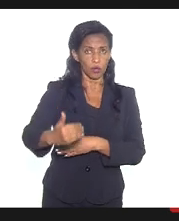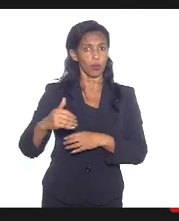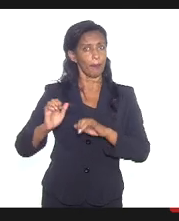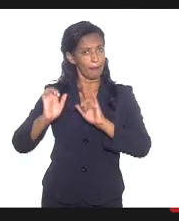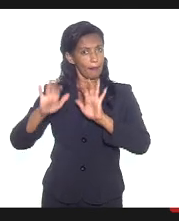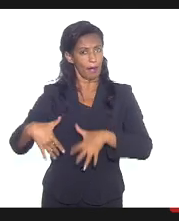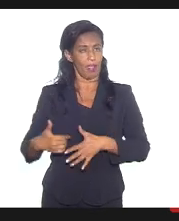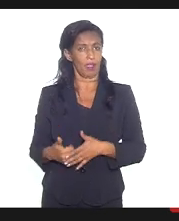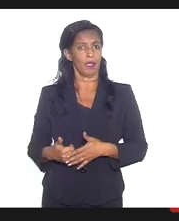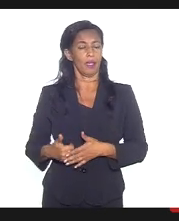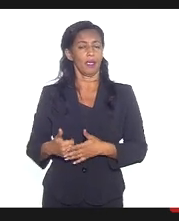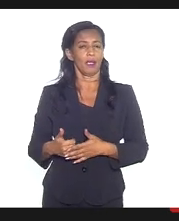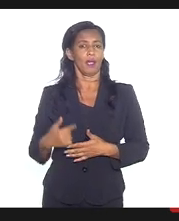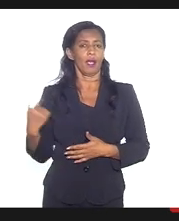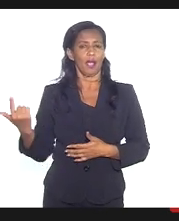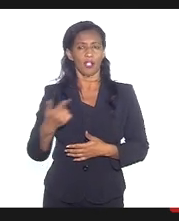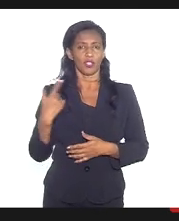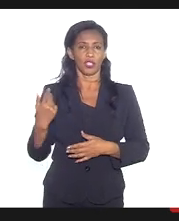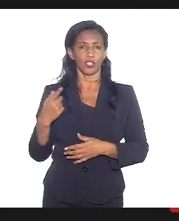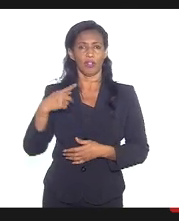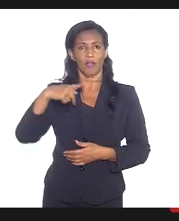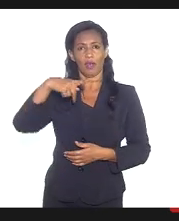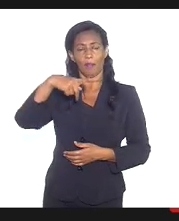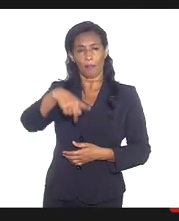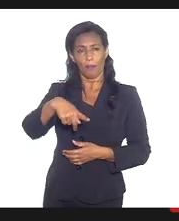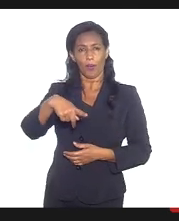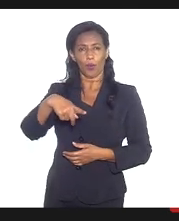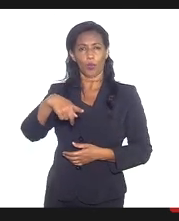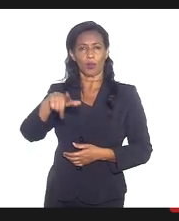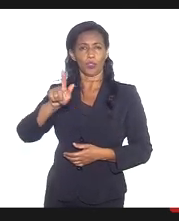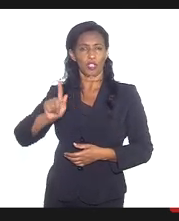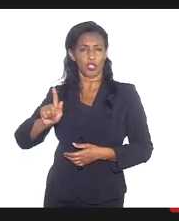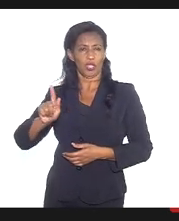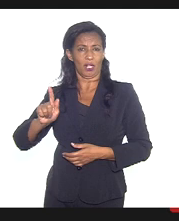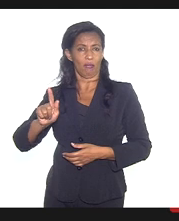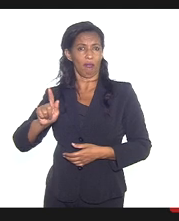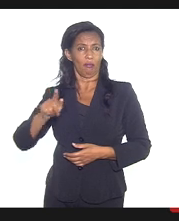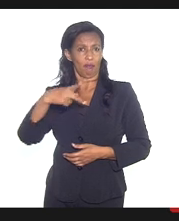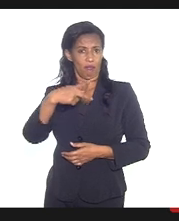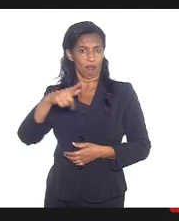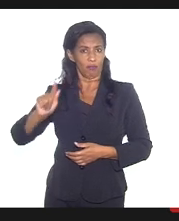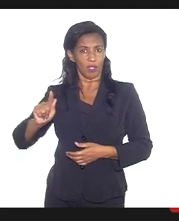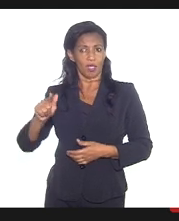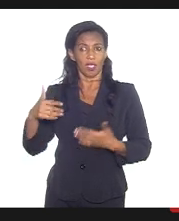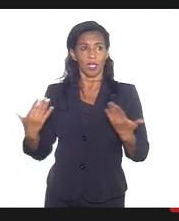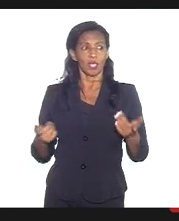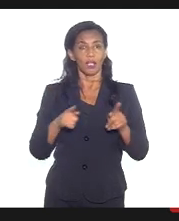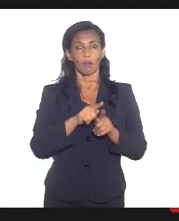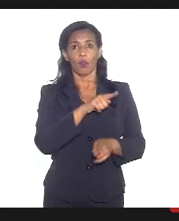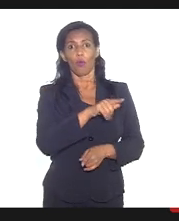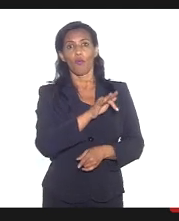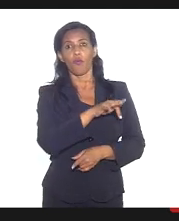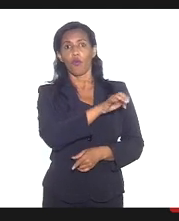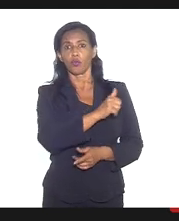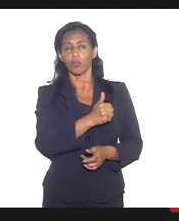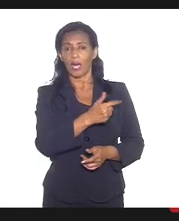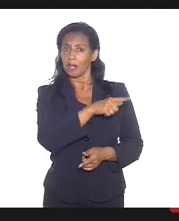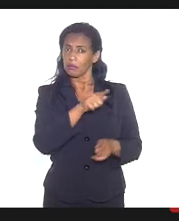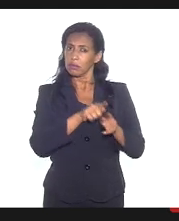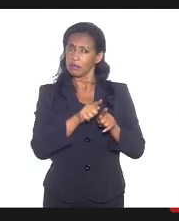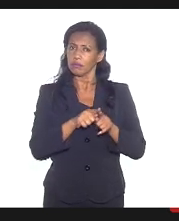que agora a gente estava com a Procuradoria e o Fortunato também conduzindo, já nos, vamos dizer assim,